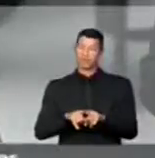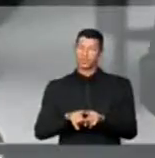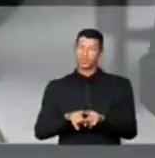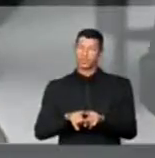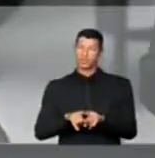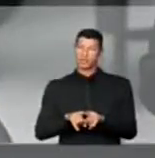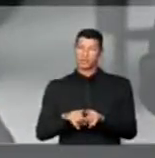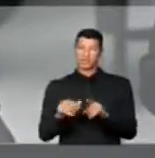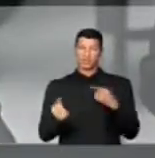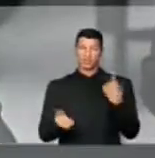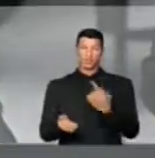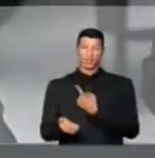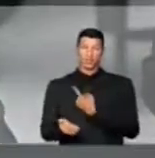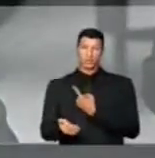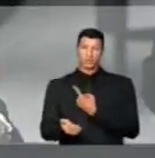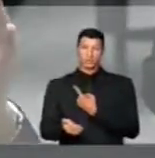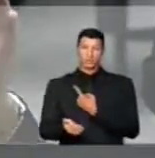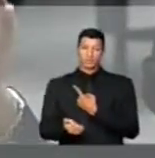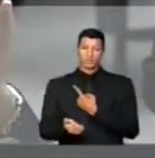os nossos